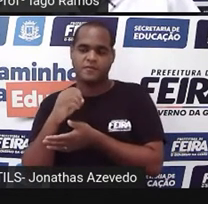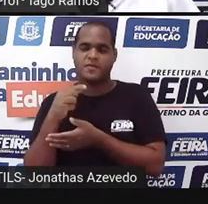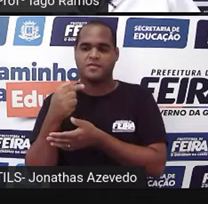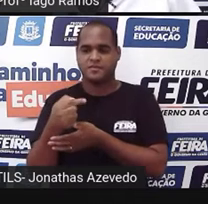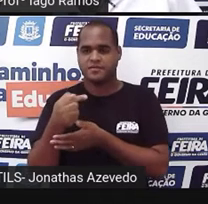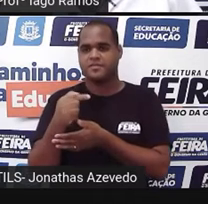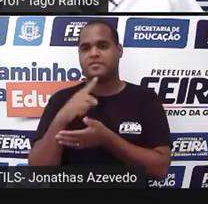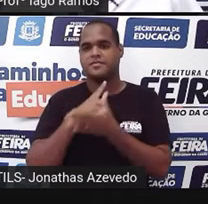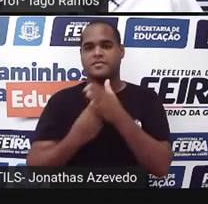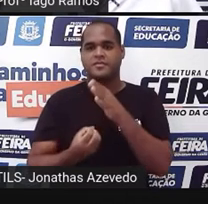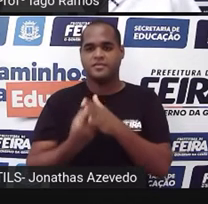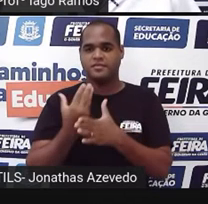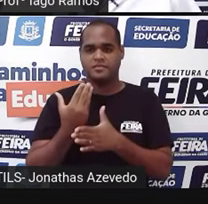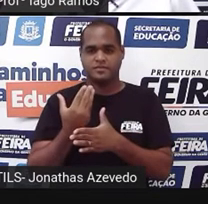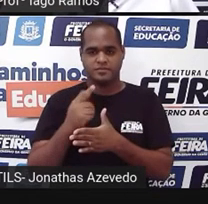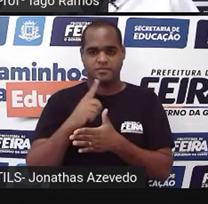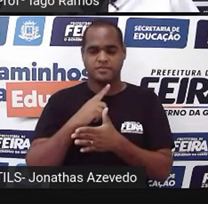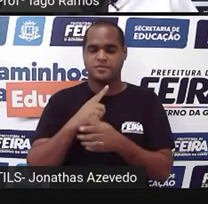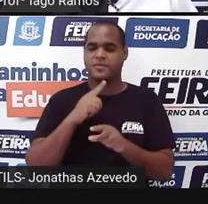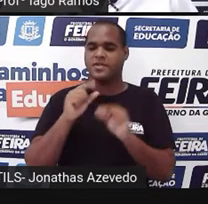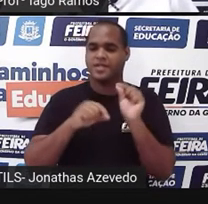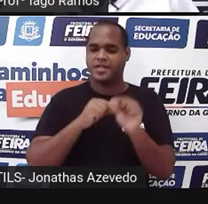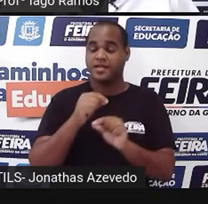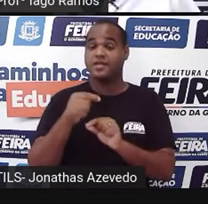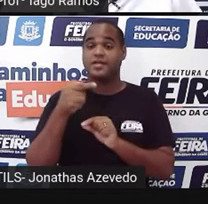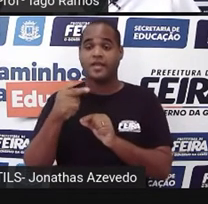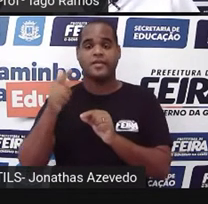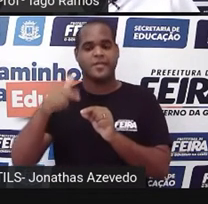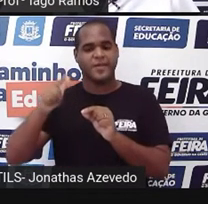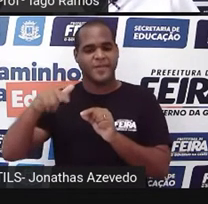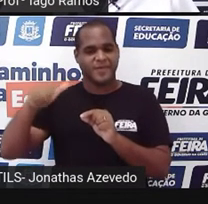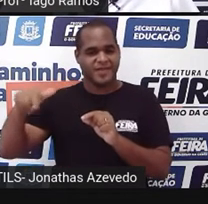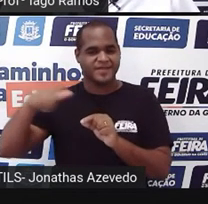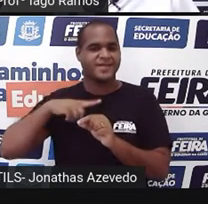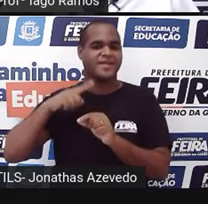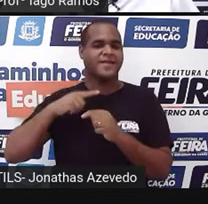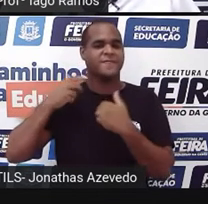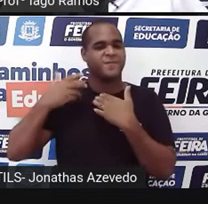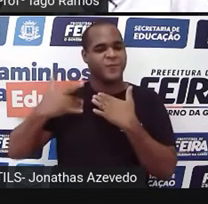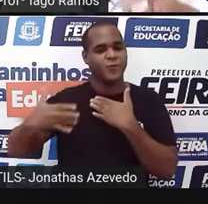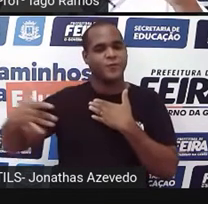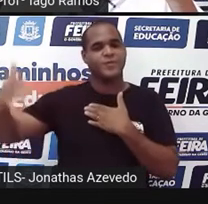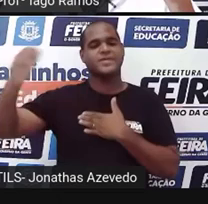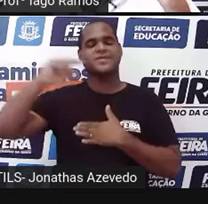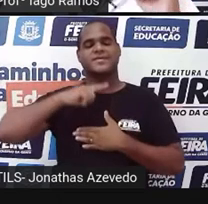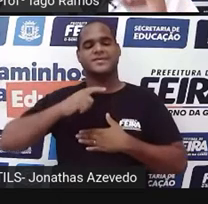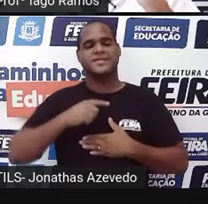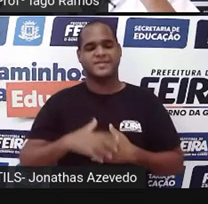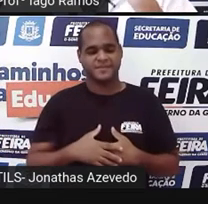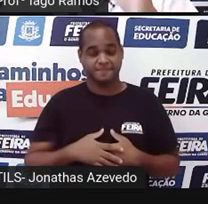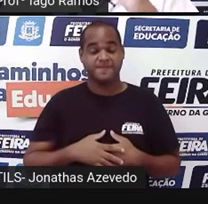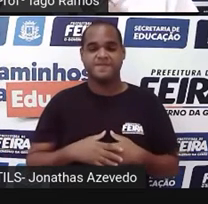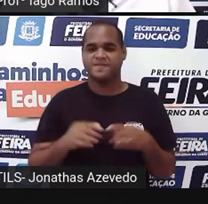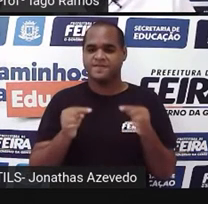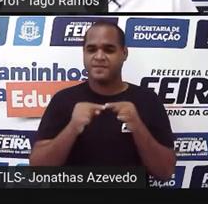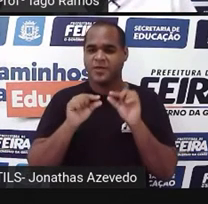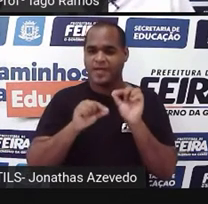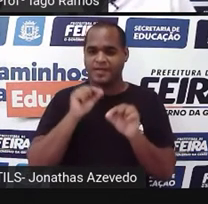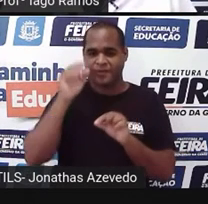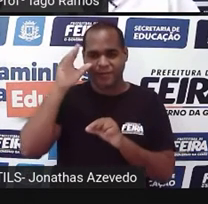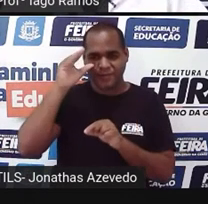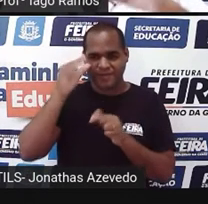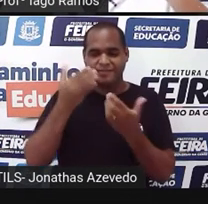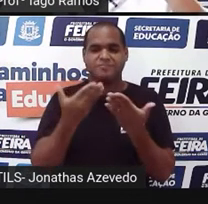no resultado aparece a 7 esse algarismo 7 vai se repetir infinitamente e aqui o que tem de